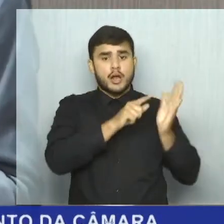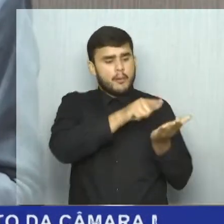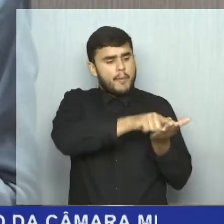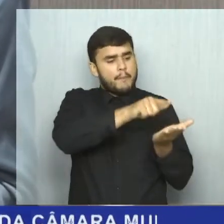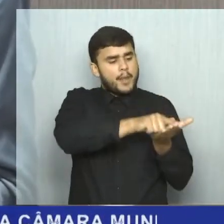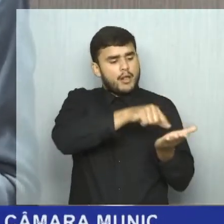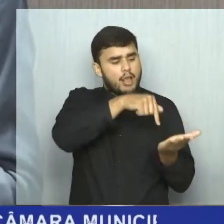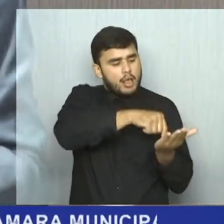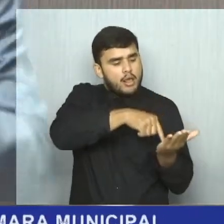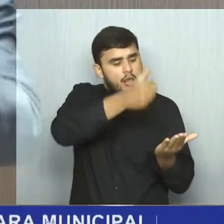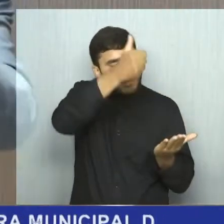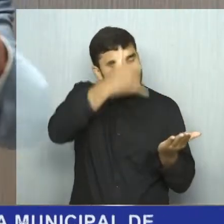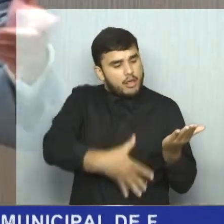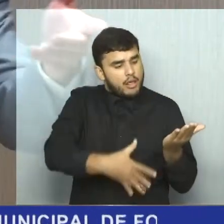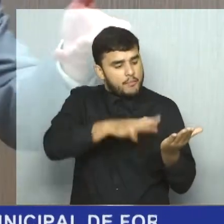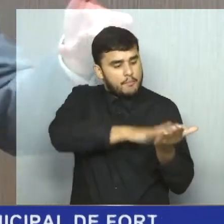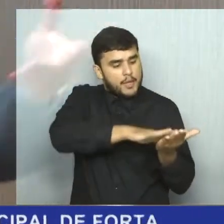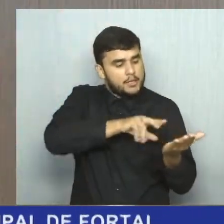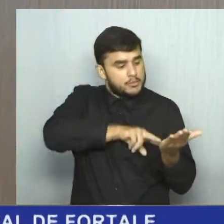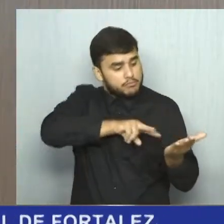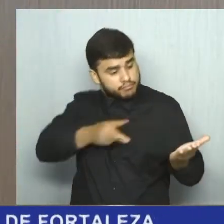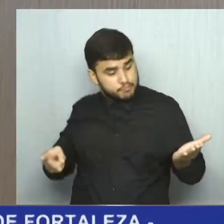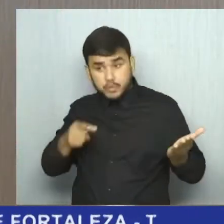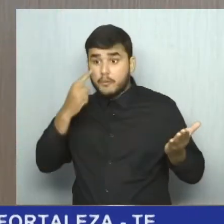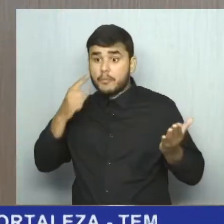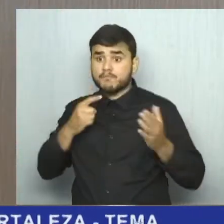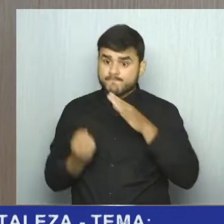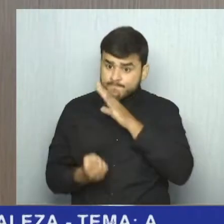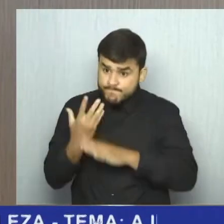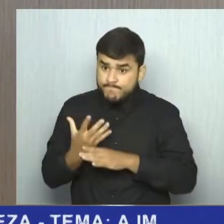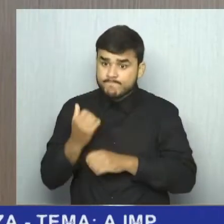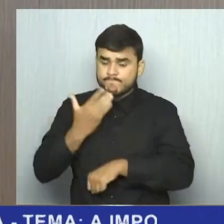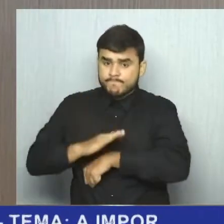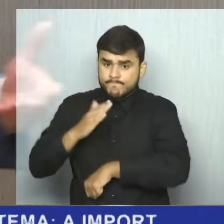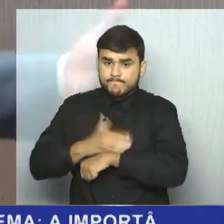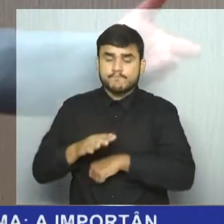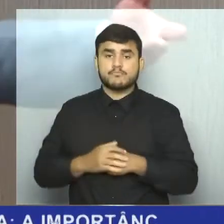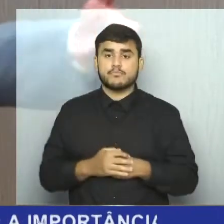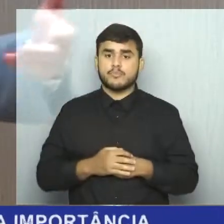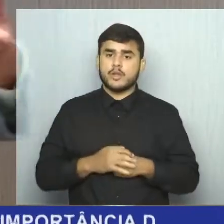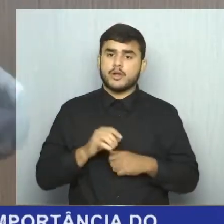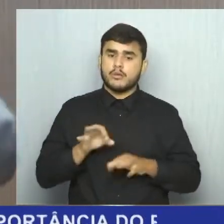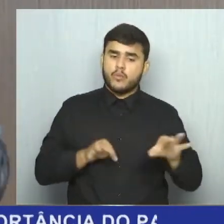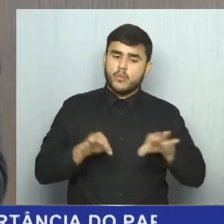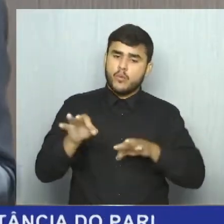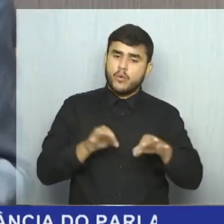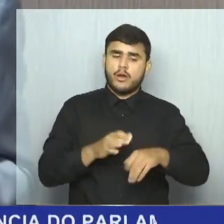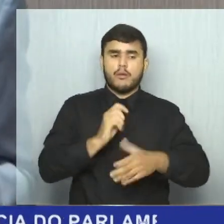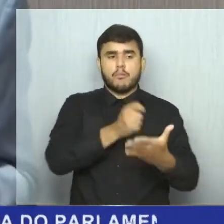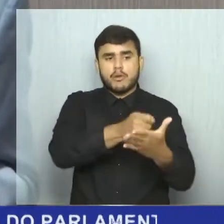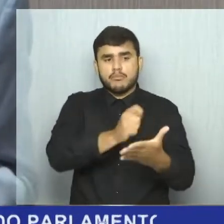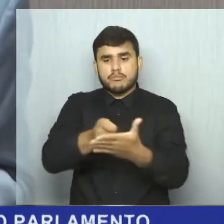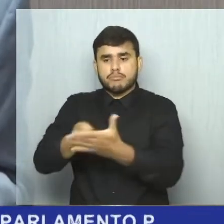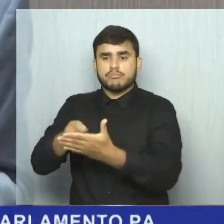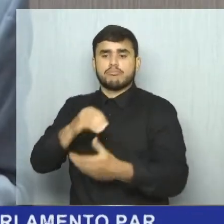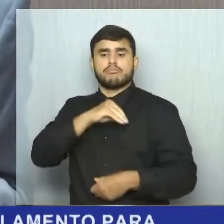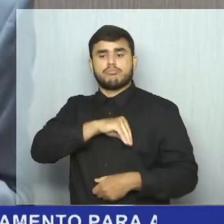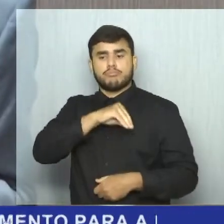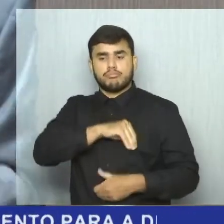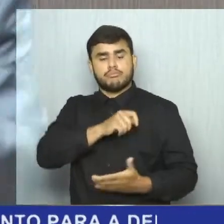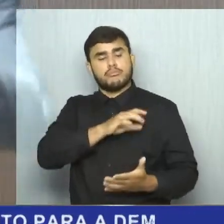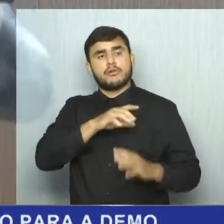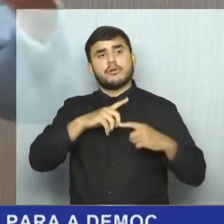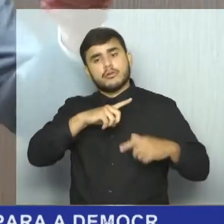que nós estamos vivendo. Fazer a administração pública, pagar os funcionários, recolher os impostos, fazer a